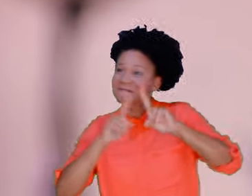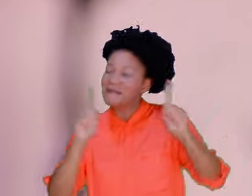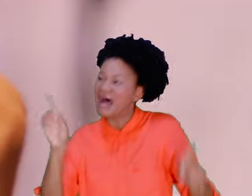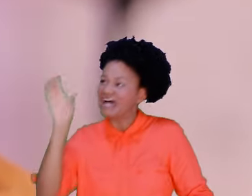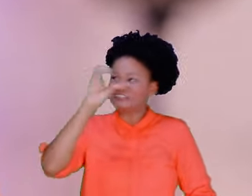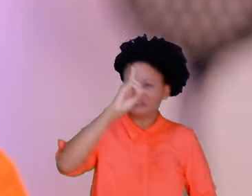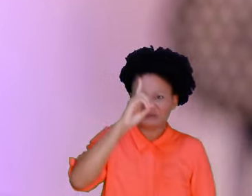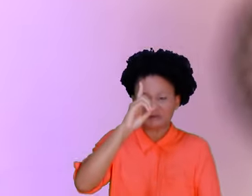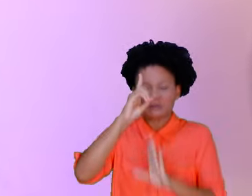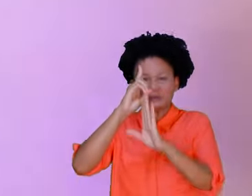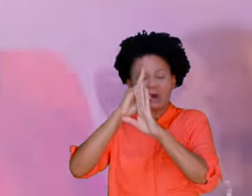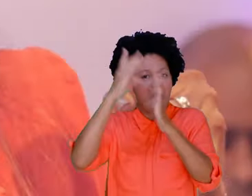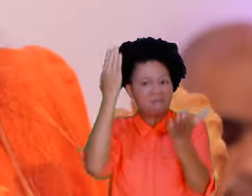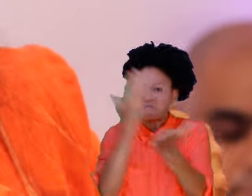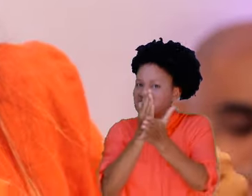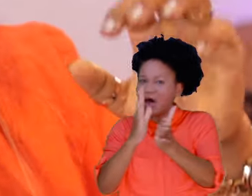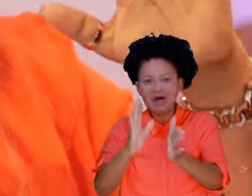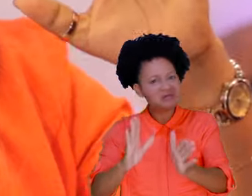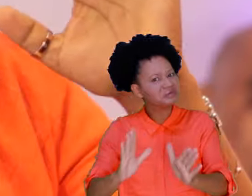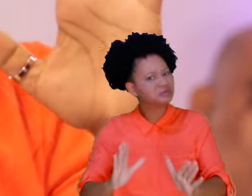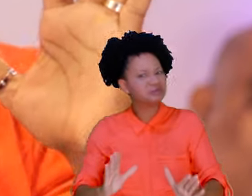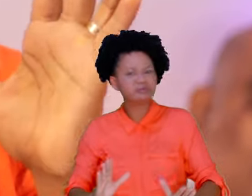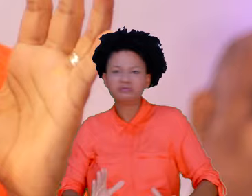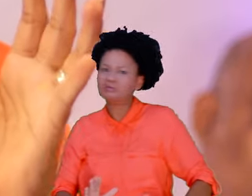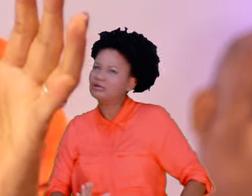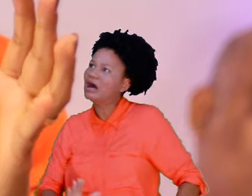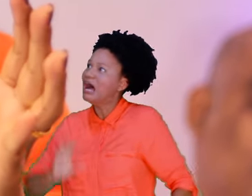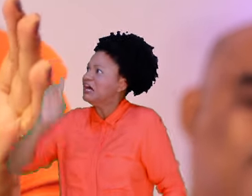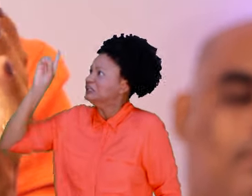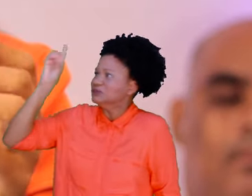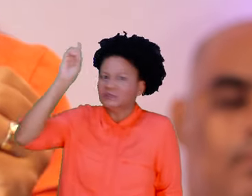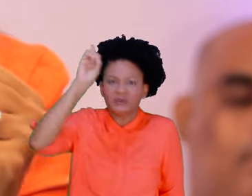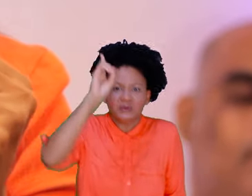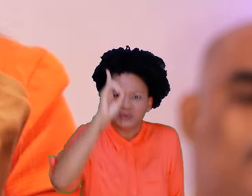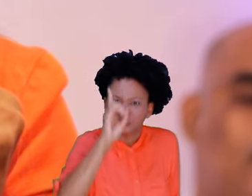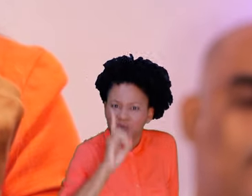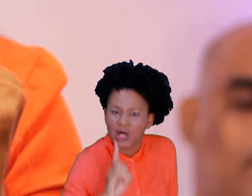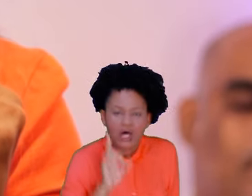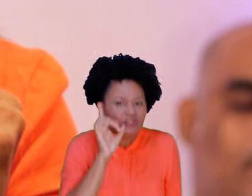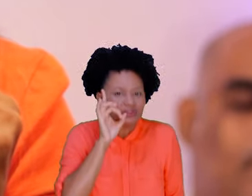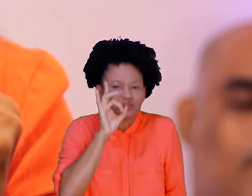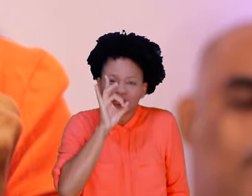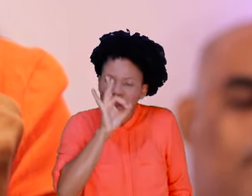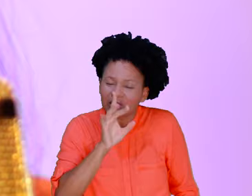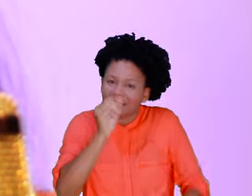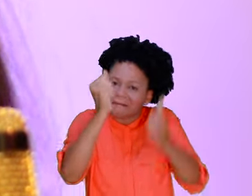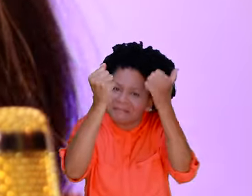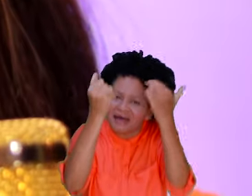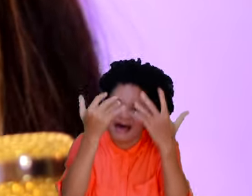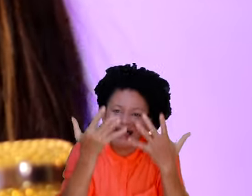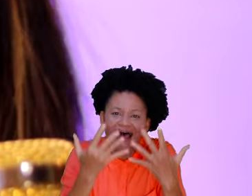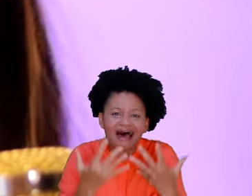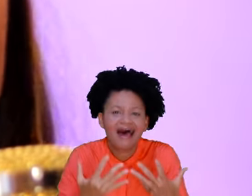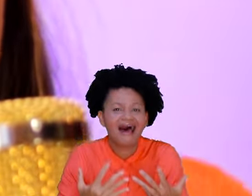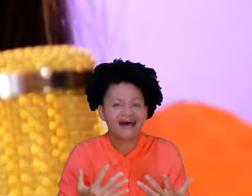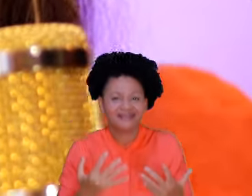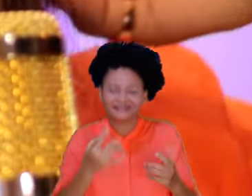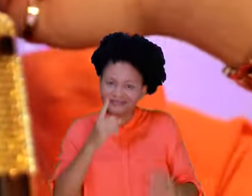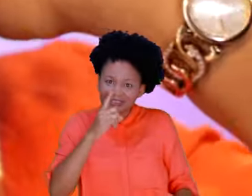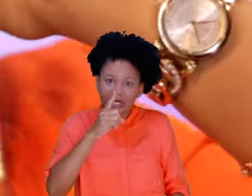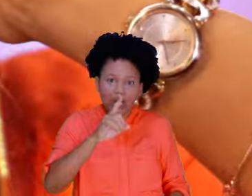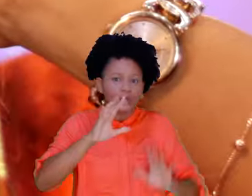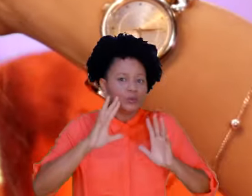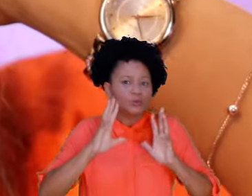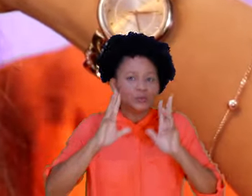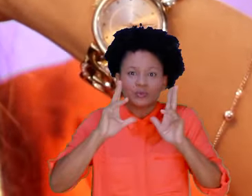Decidi quebrar. Hoje desci só pra te explicar que tudo aquilo